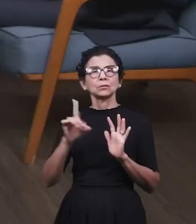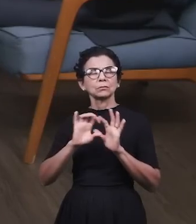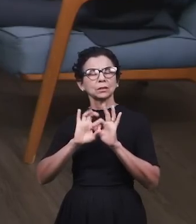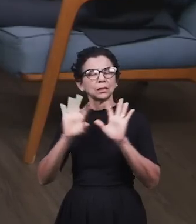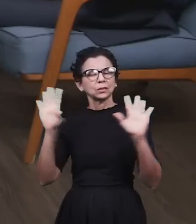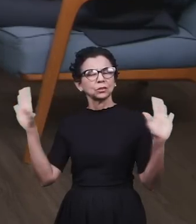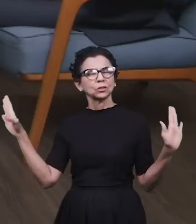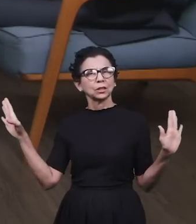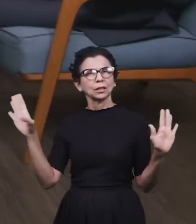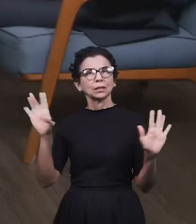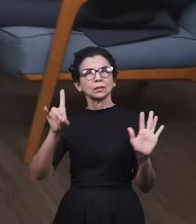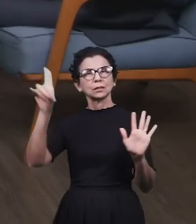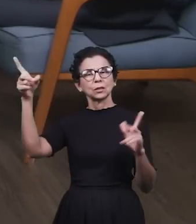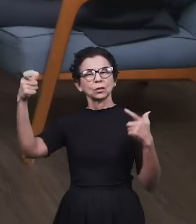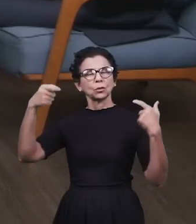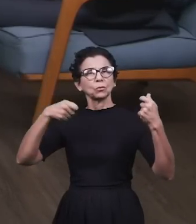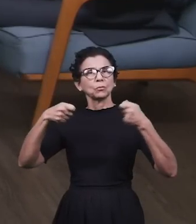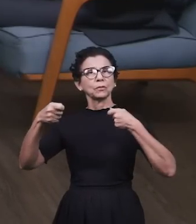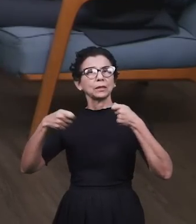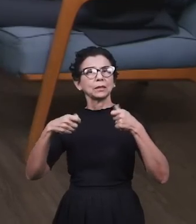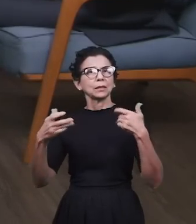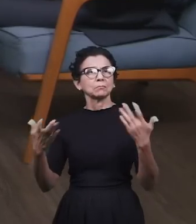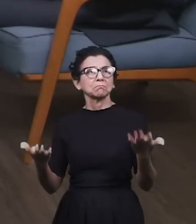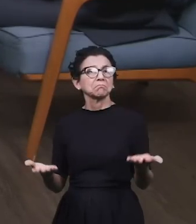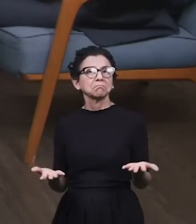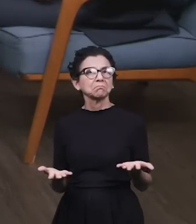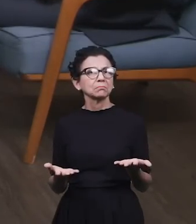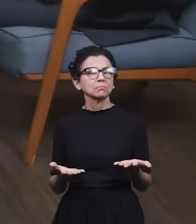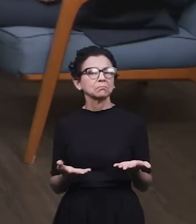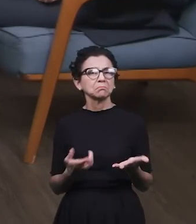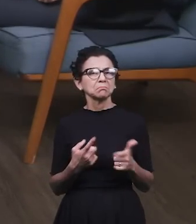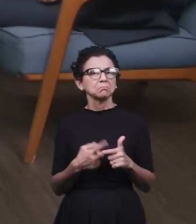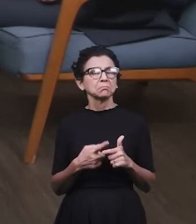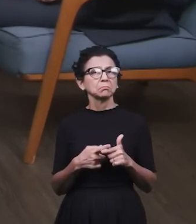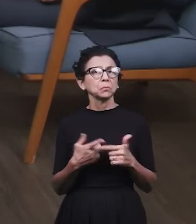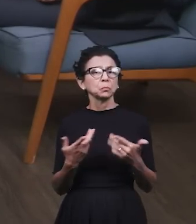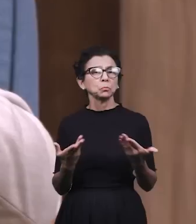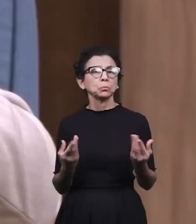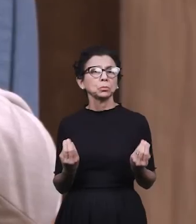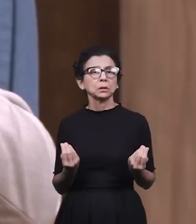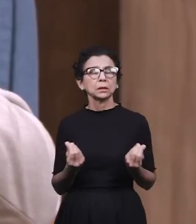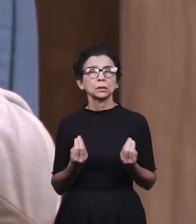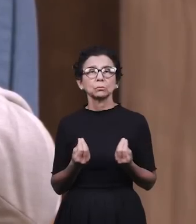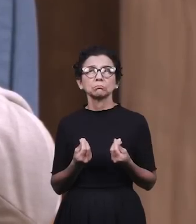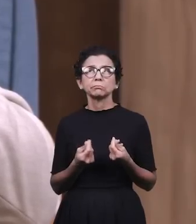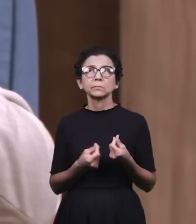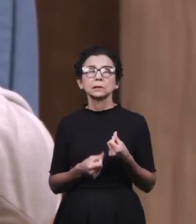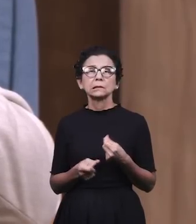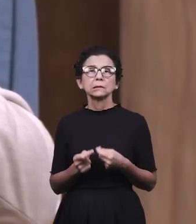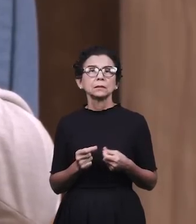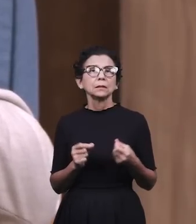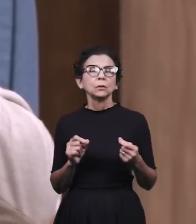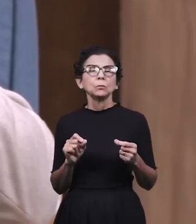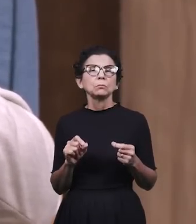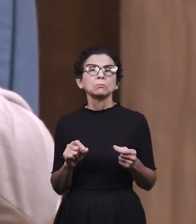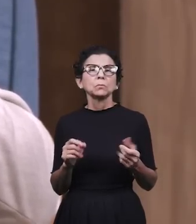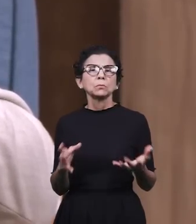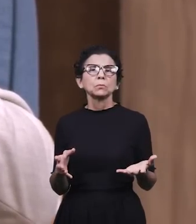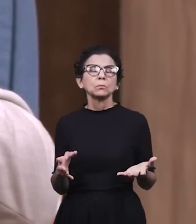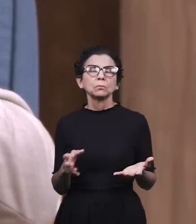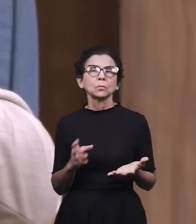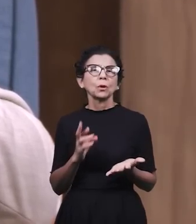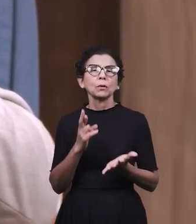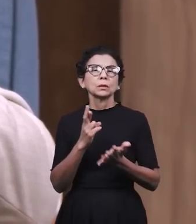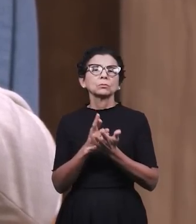ser governado por Deus? Qual é esse sentido? O que é que só pode